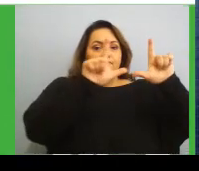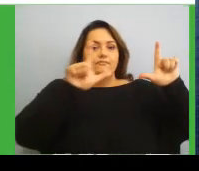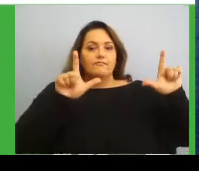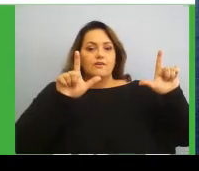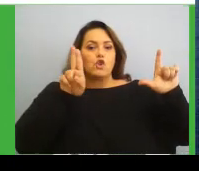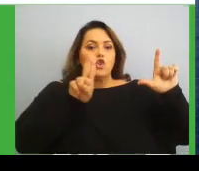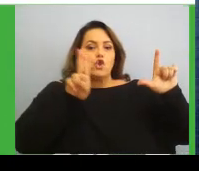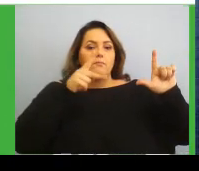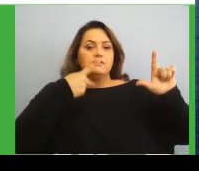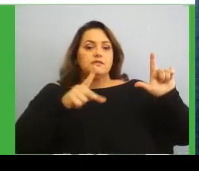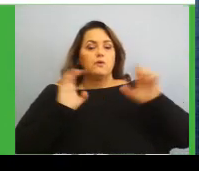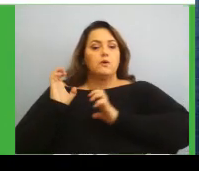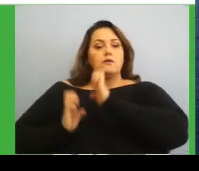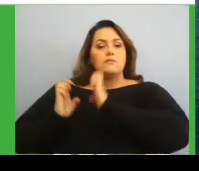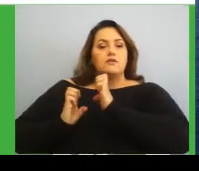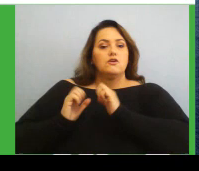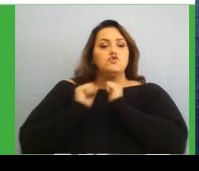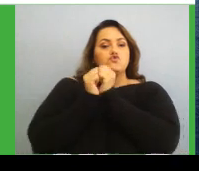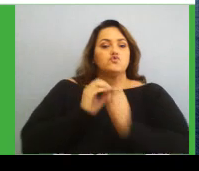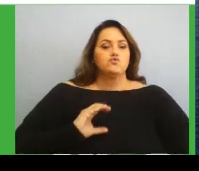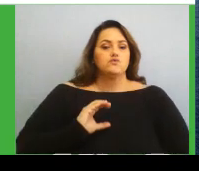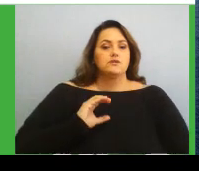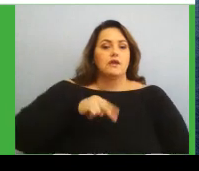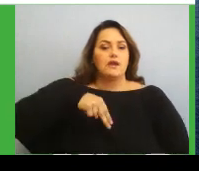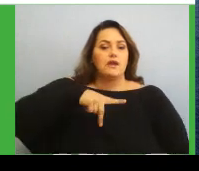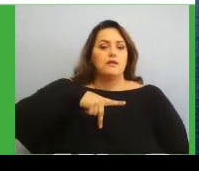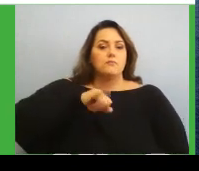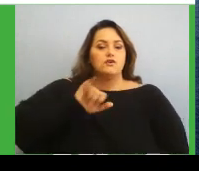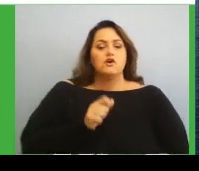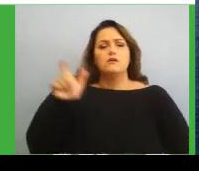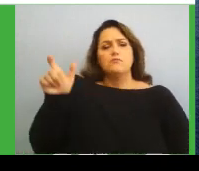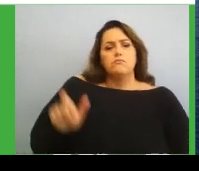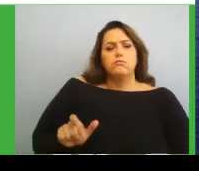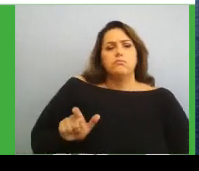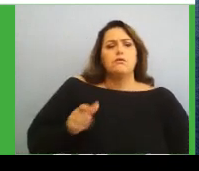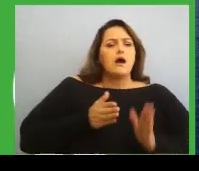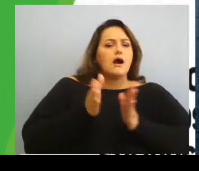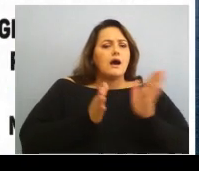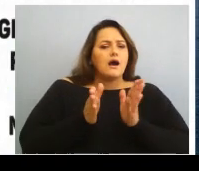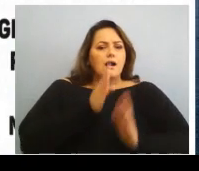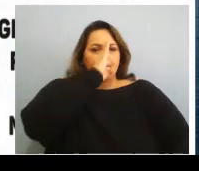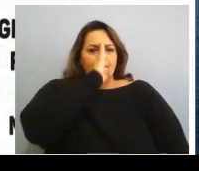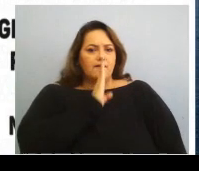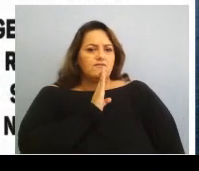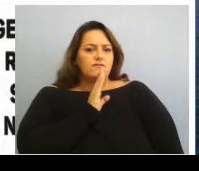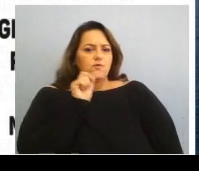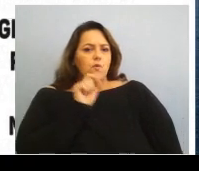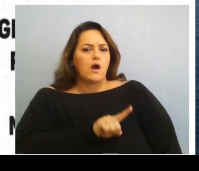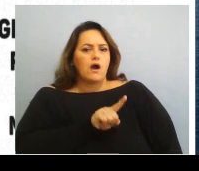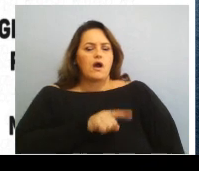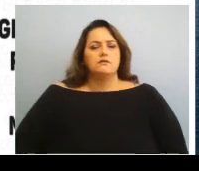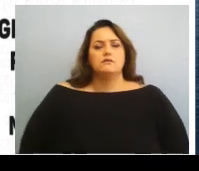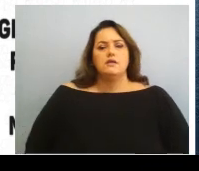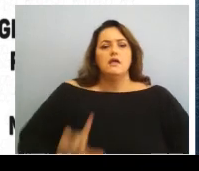sua empresa, com o CNPJ, quem é o usuário que está acessando e qual o perfil que está indicado para esse usuário. Em